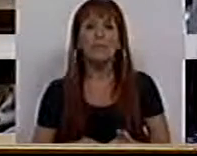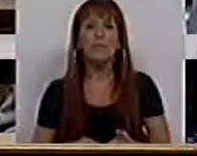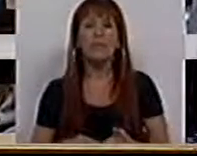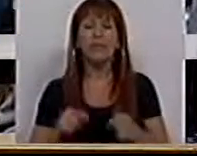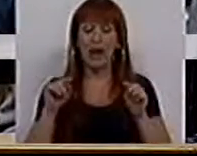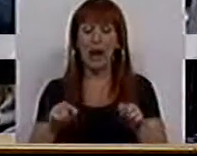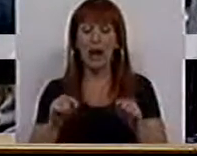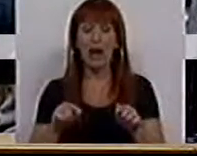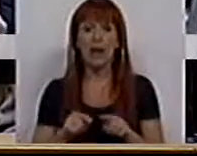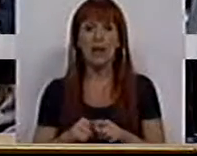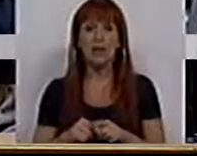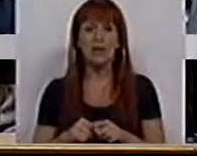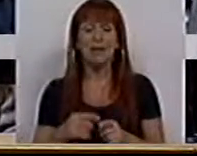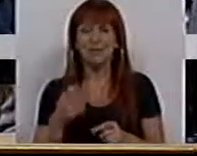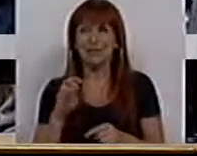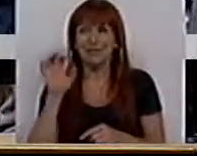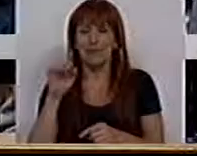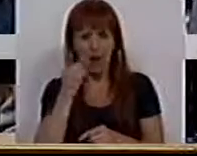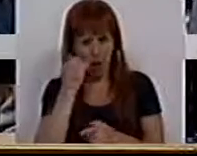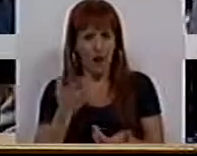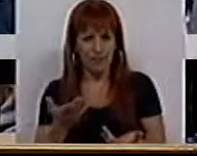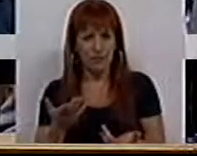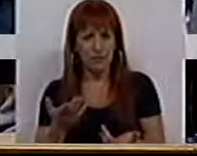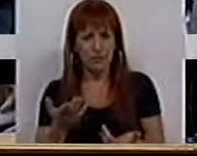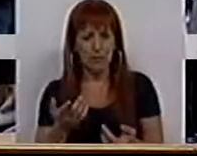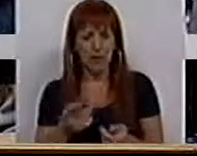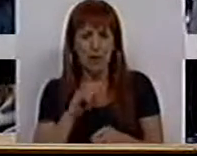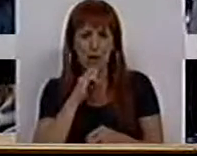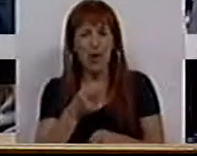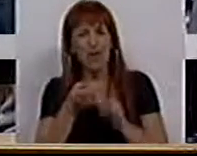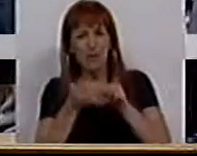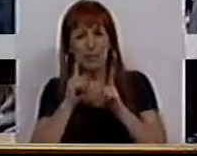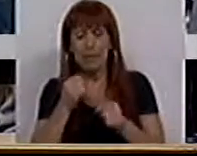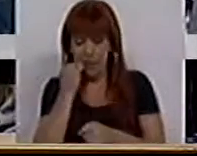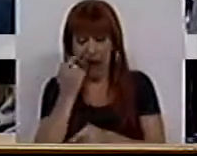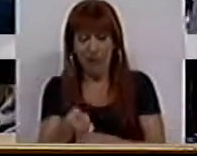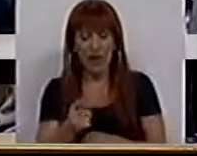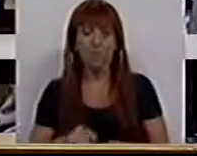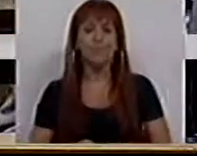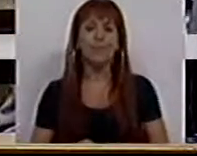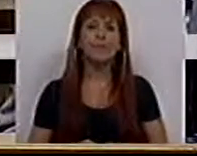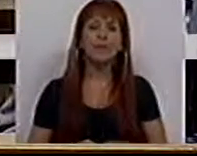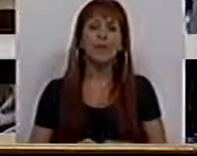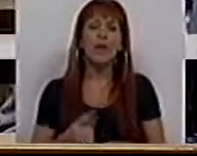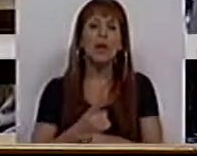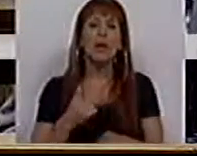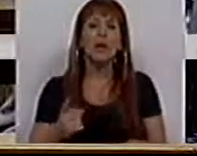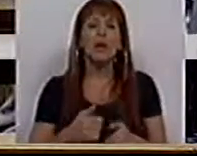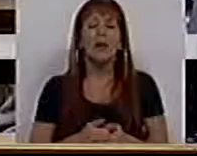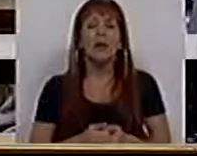E esta ironia é grave, pode ter piada, mas é grave,